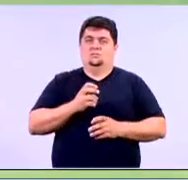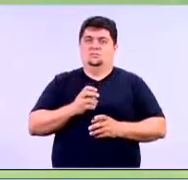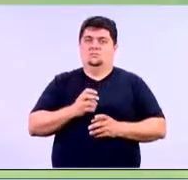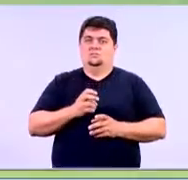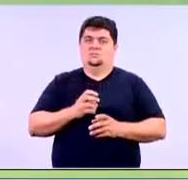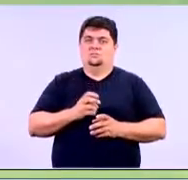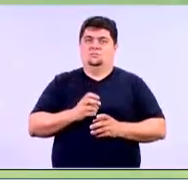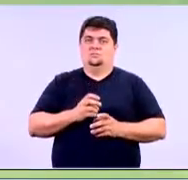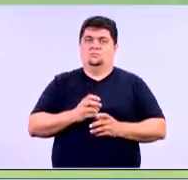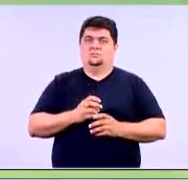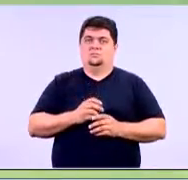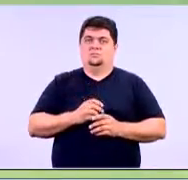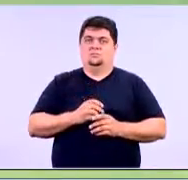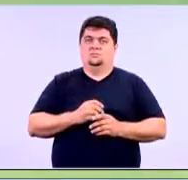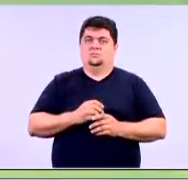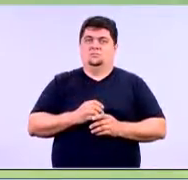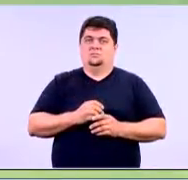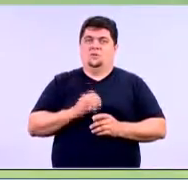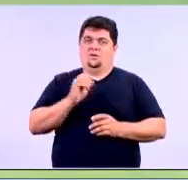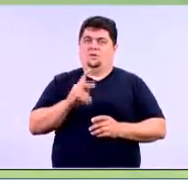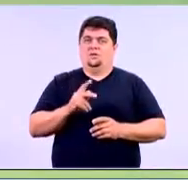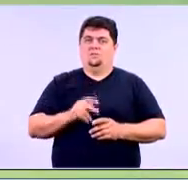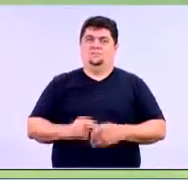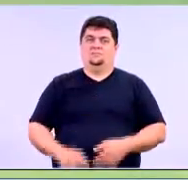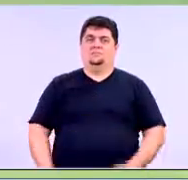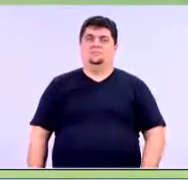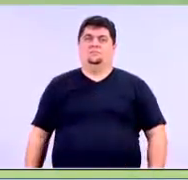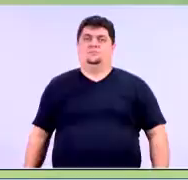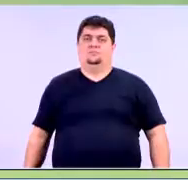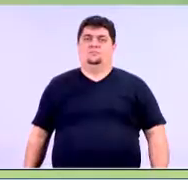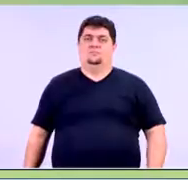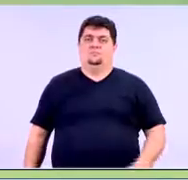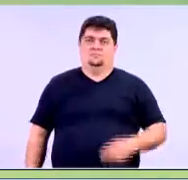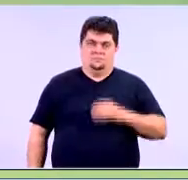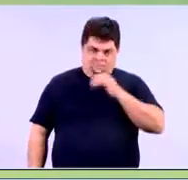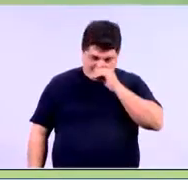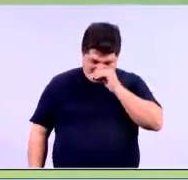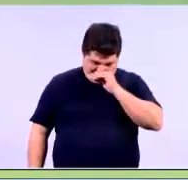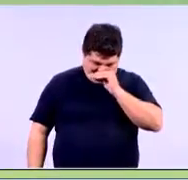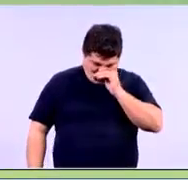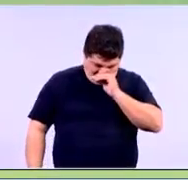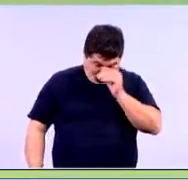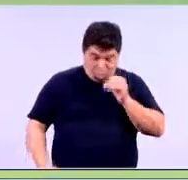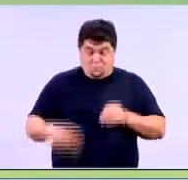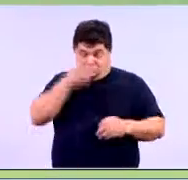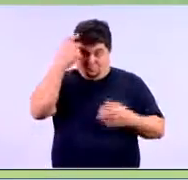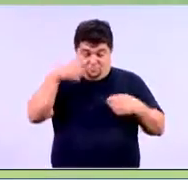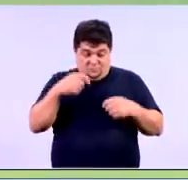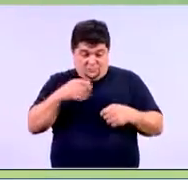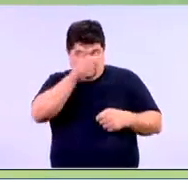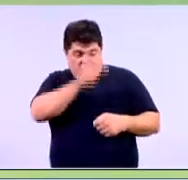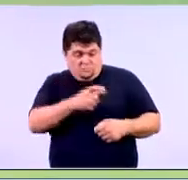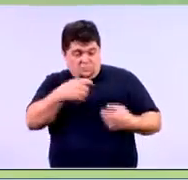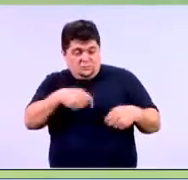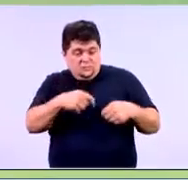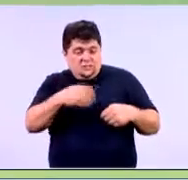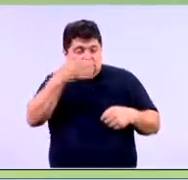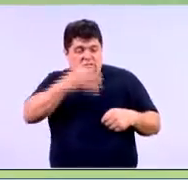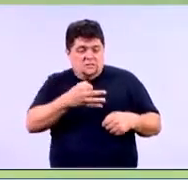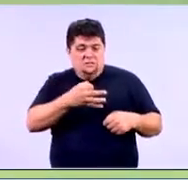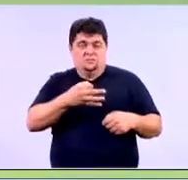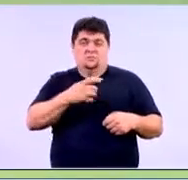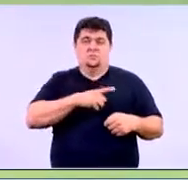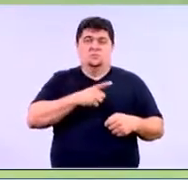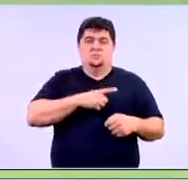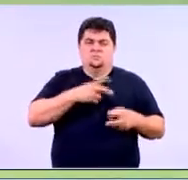da nossa Constituição. Ok. Assim dispõe, sem prejuízo de outras garantias asseguradas ao contribuinte.